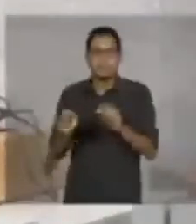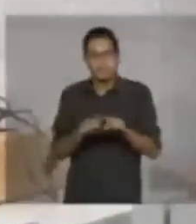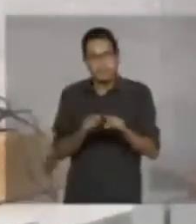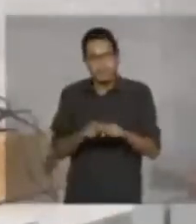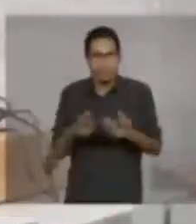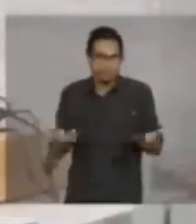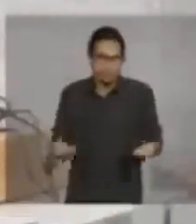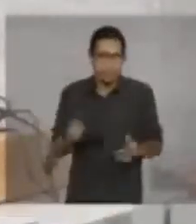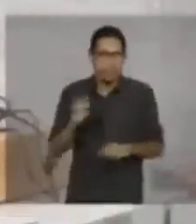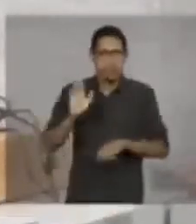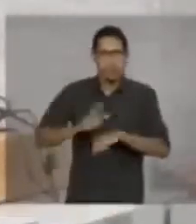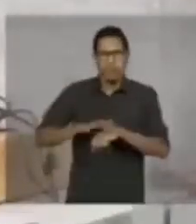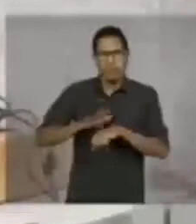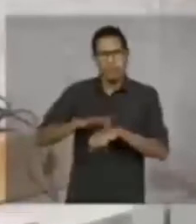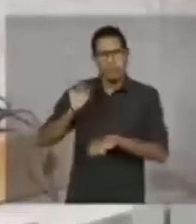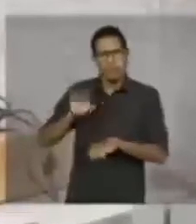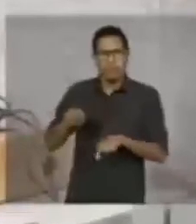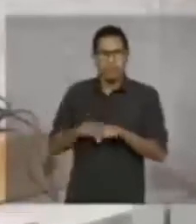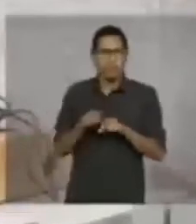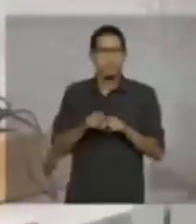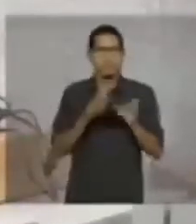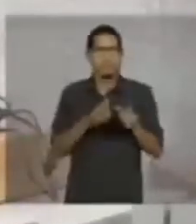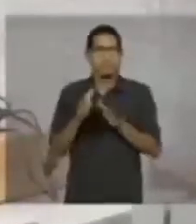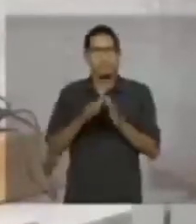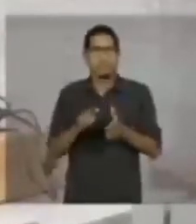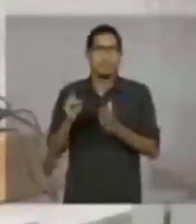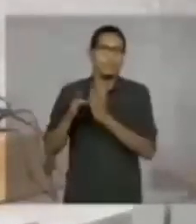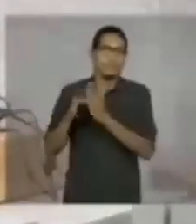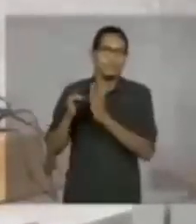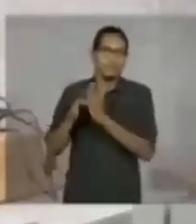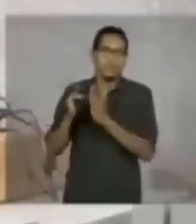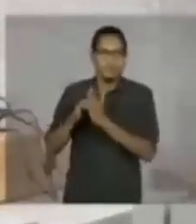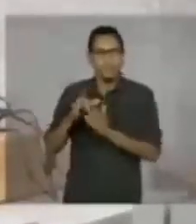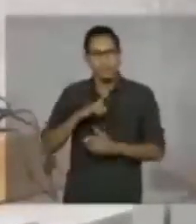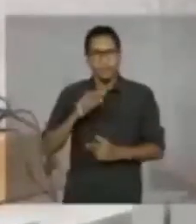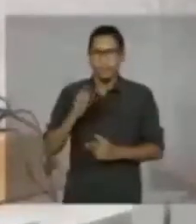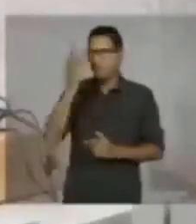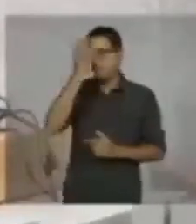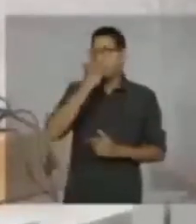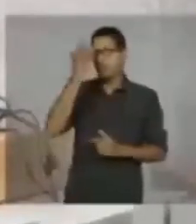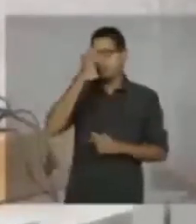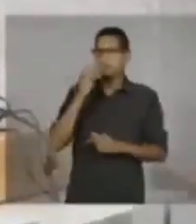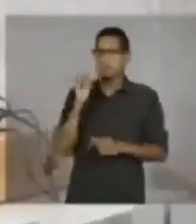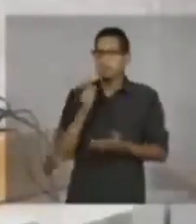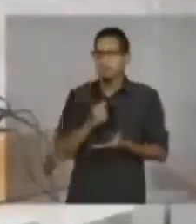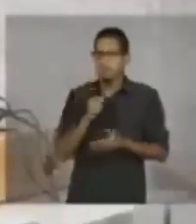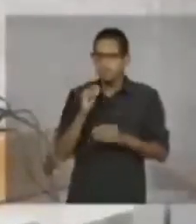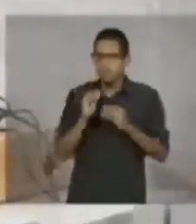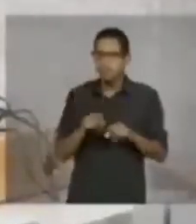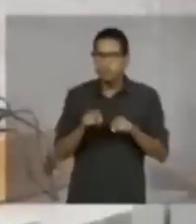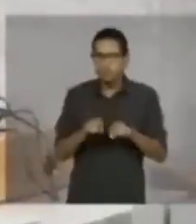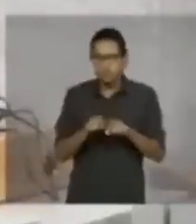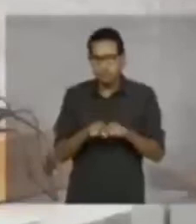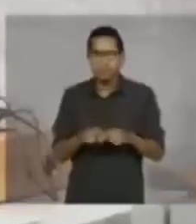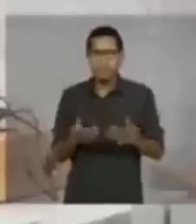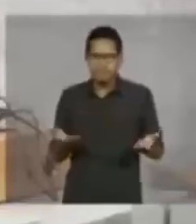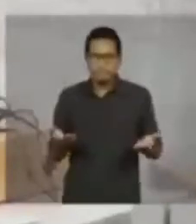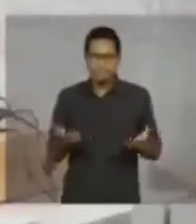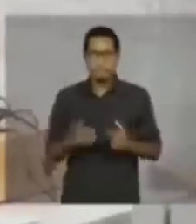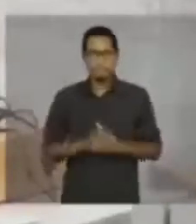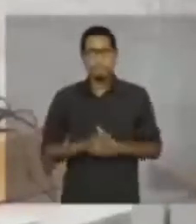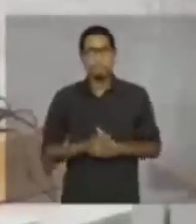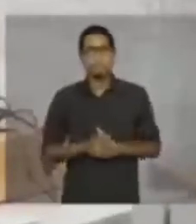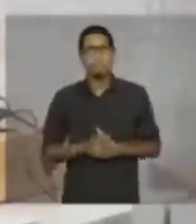por exemplo. Acho que esse é um erro grave da gestão Haddad, que implantou as centrais mecanizadas, não ter previsto a separação de vidro